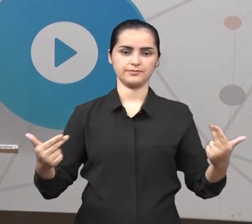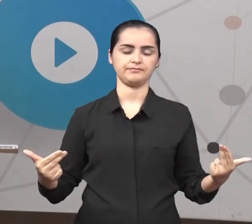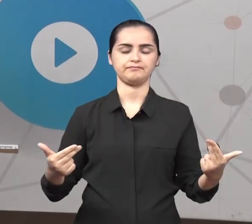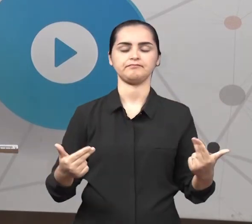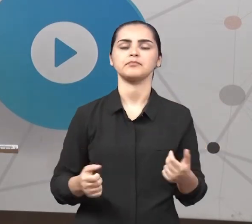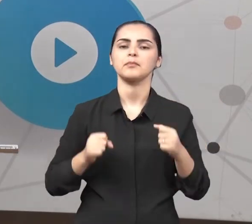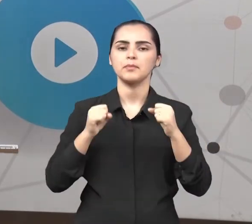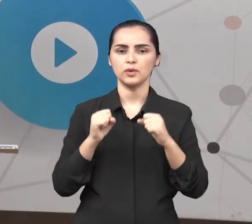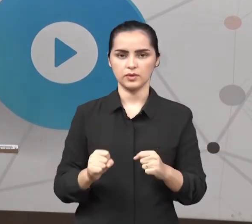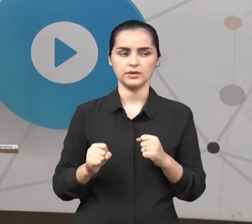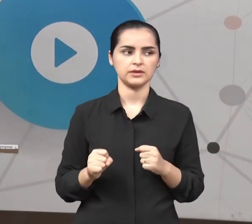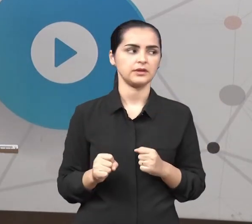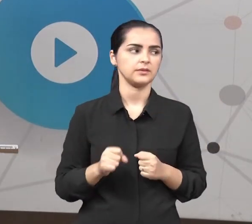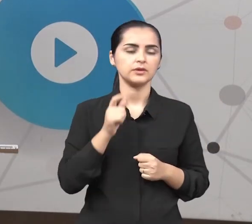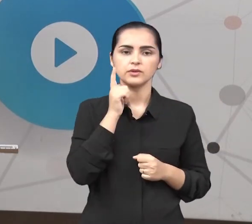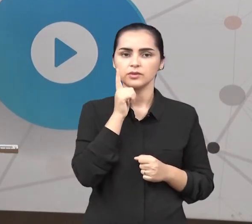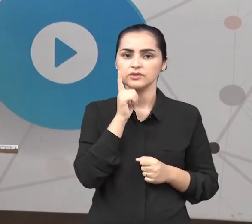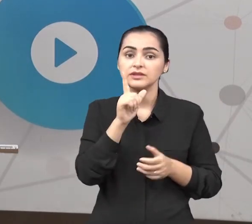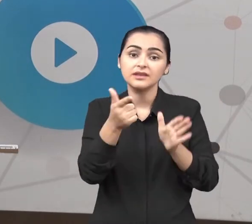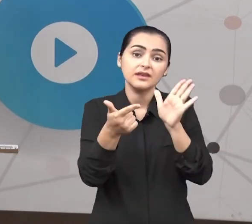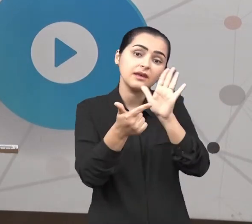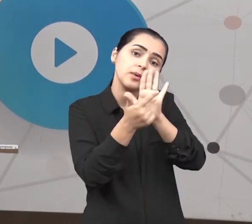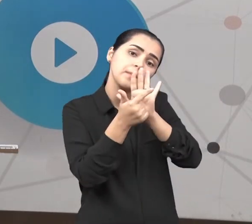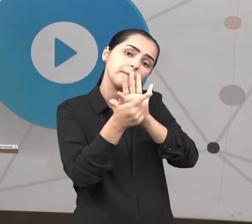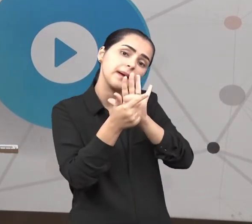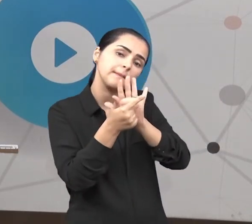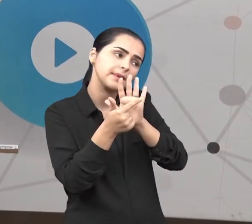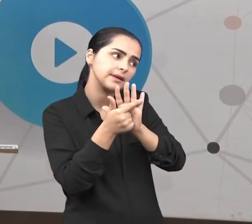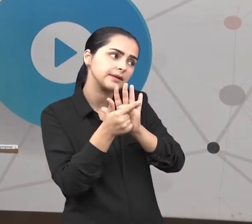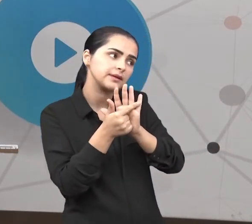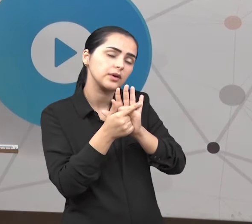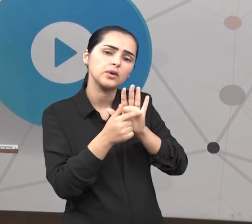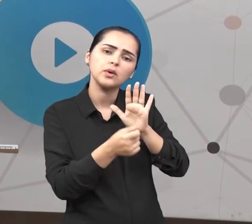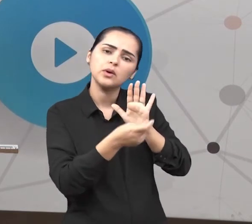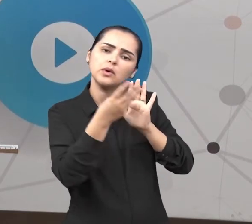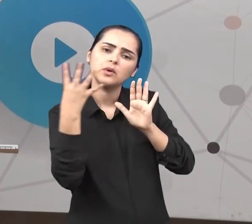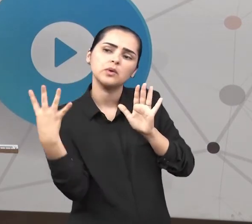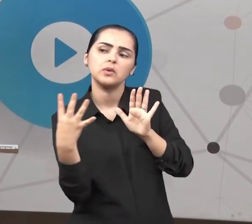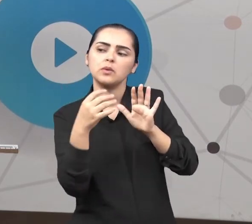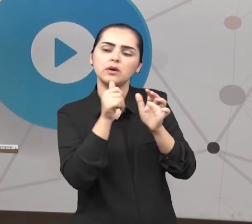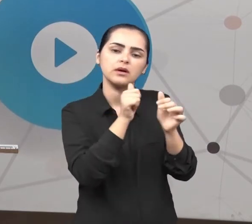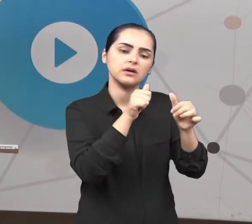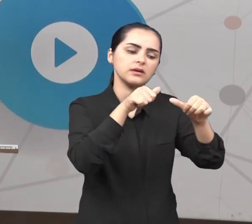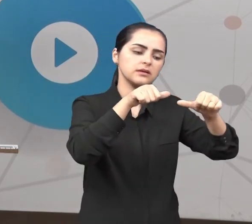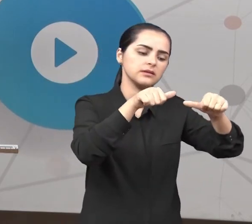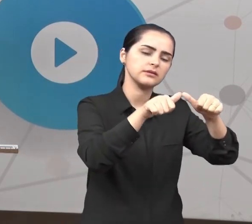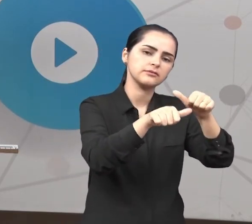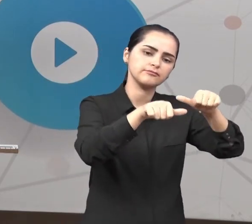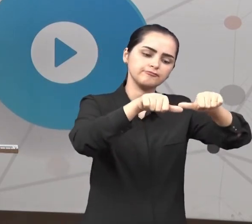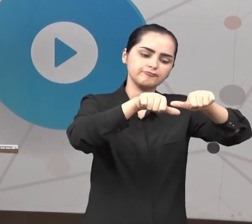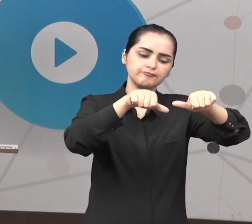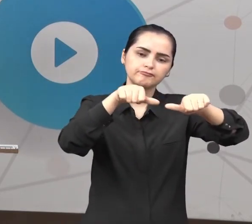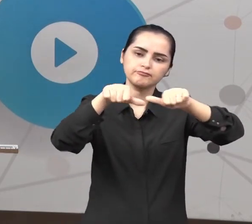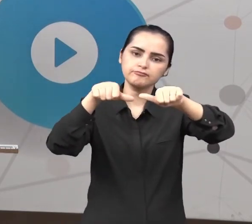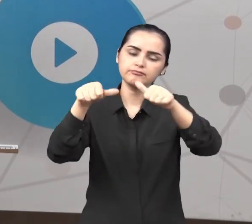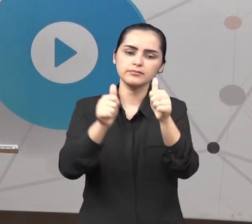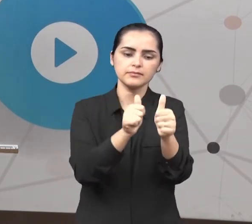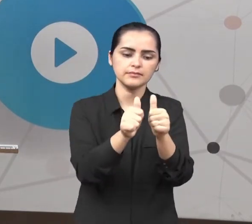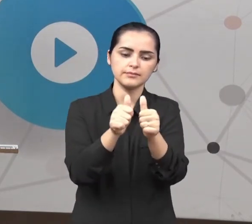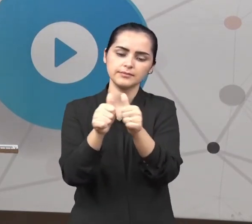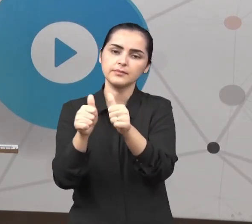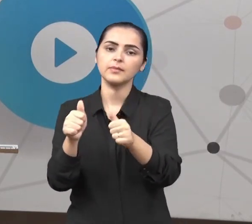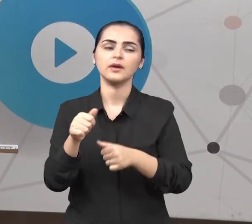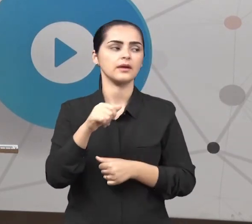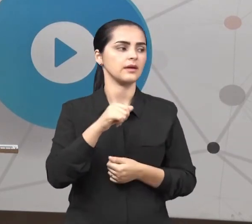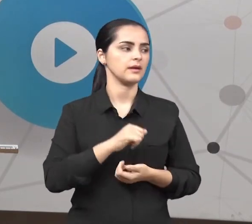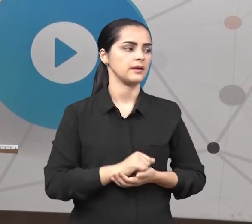Podemos medir a folha desse papel por polegadas. Uma polegada, duas